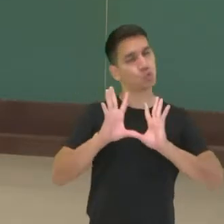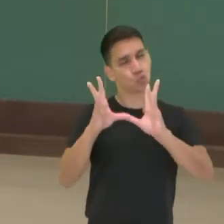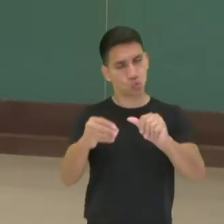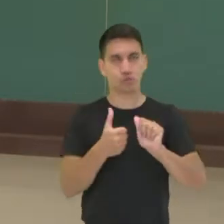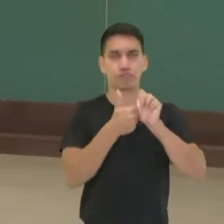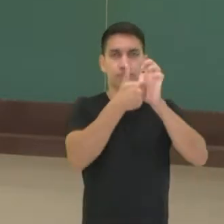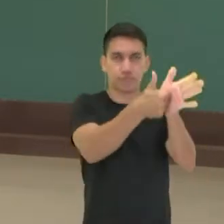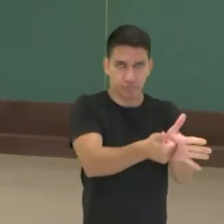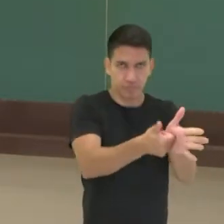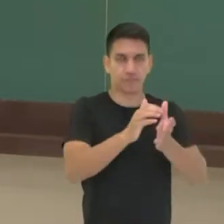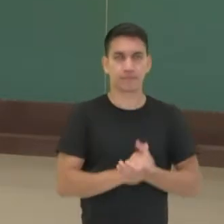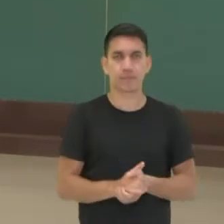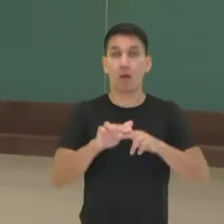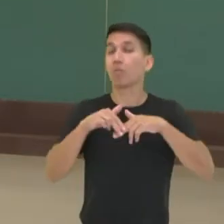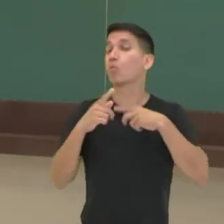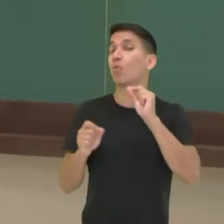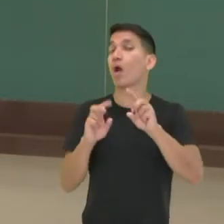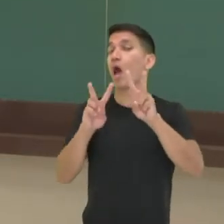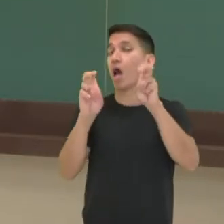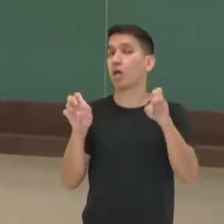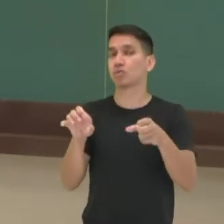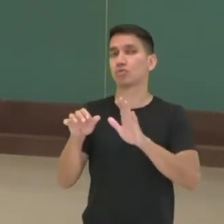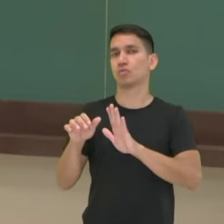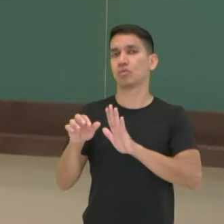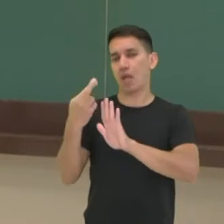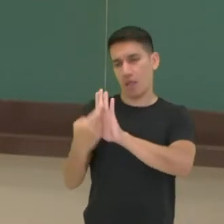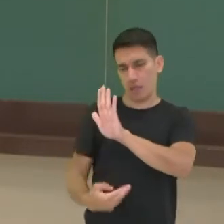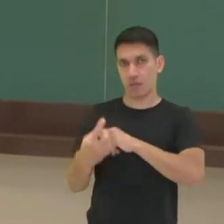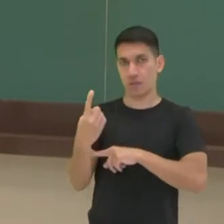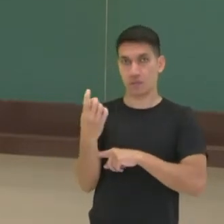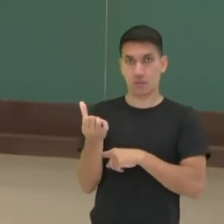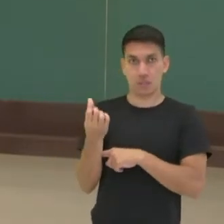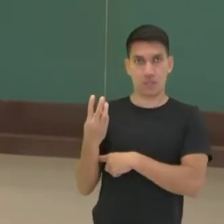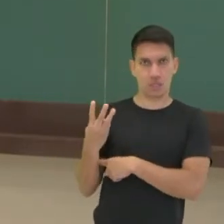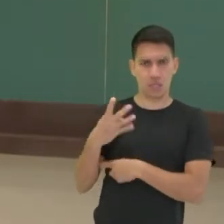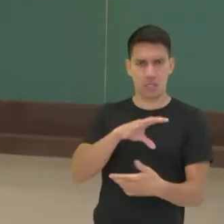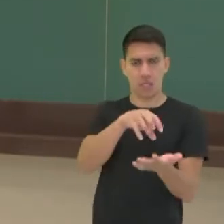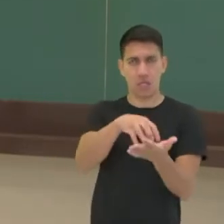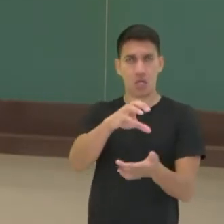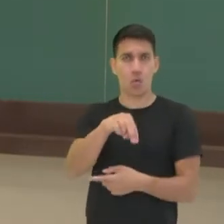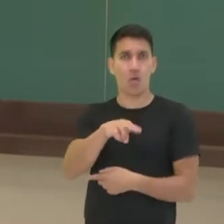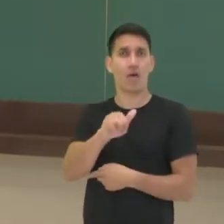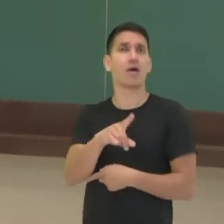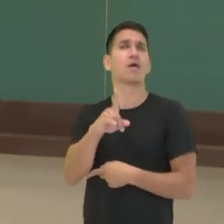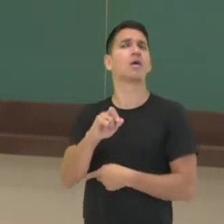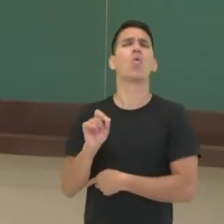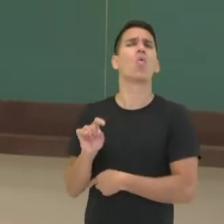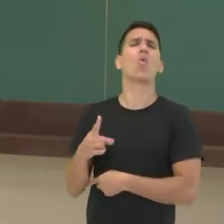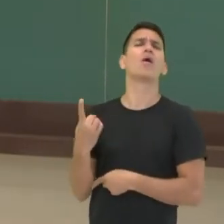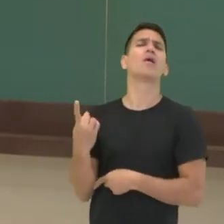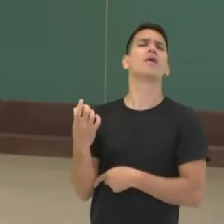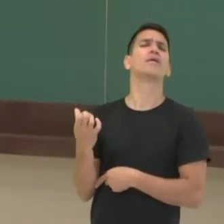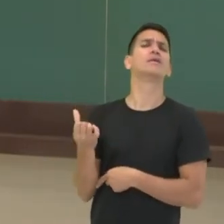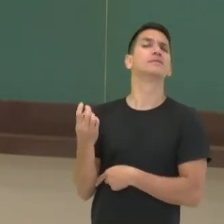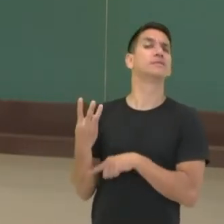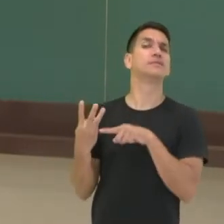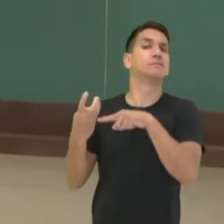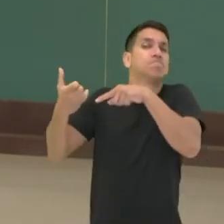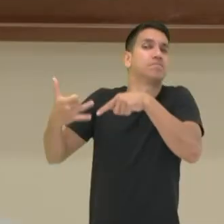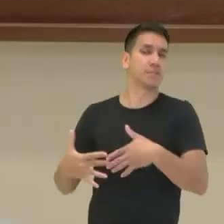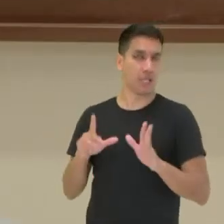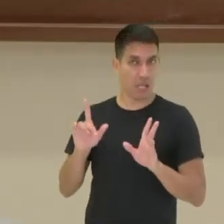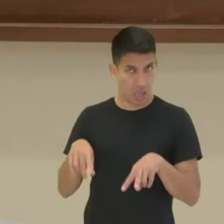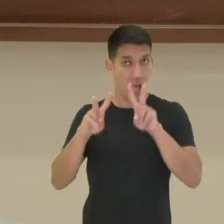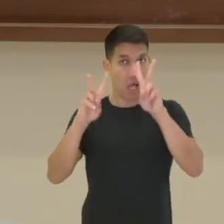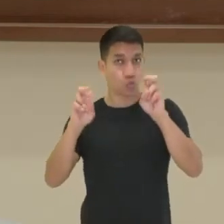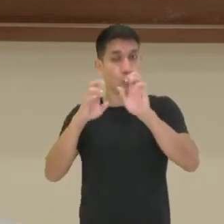A resolução 163 do CONANDA, o que será que ela diz? Essa resolução é importantíssima para esse conteúdo que